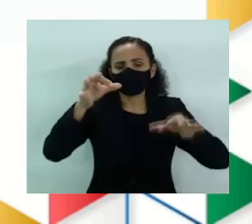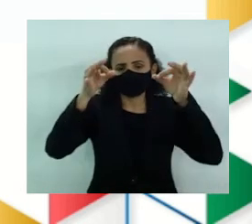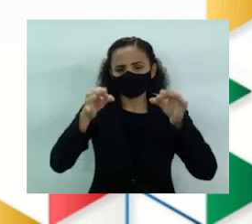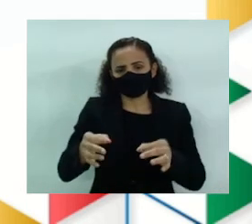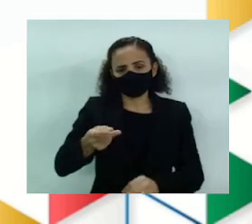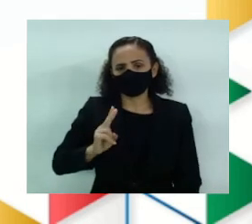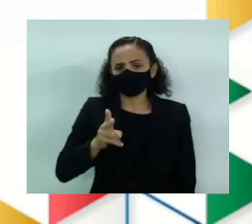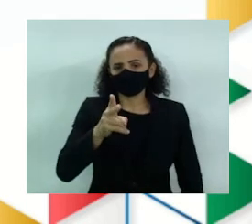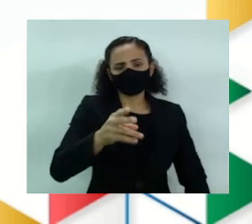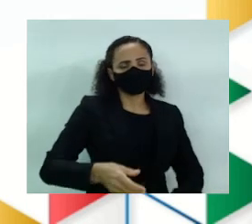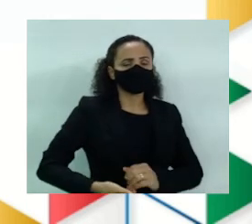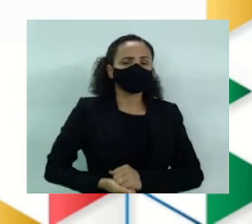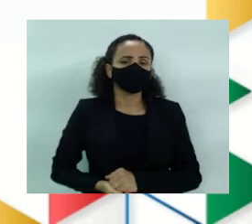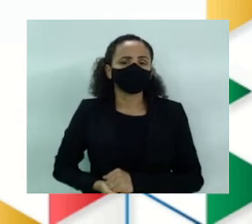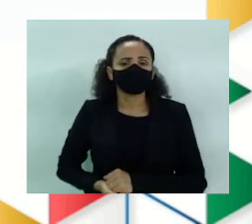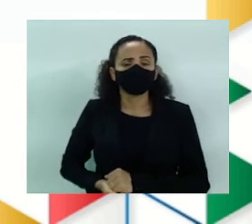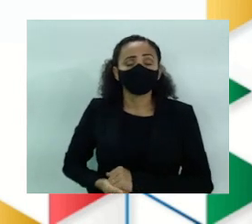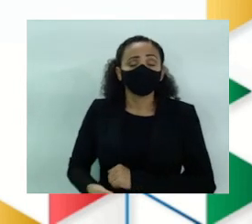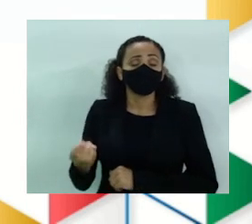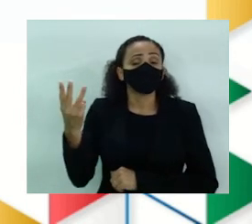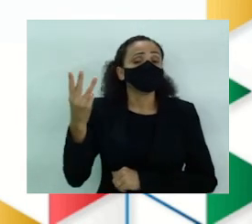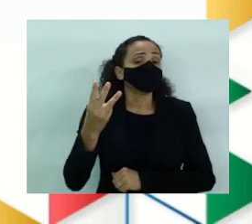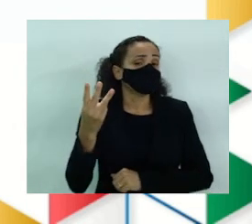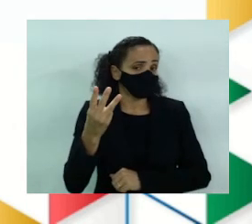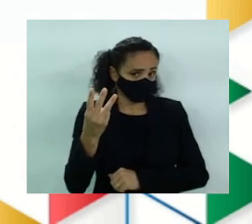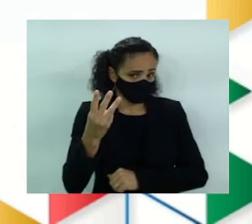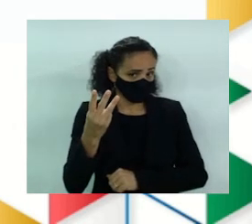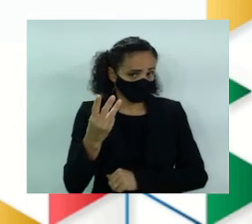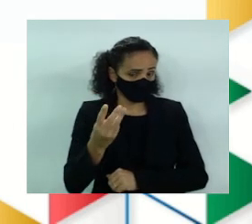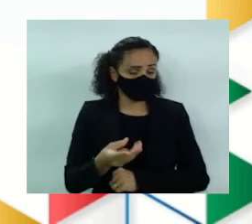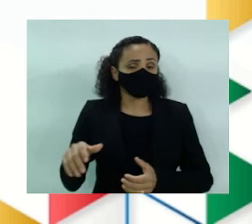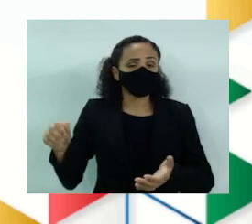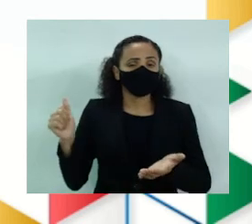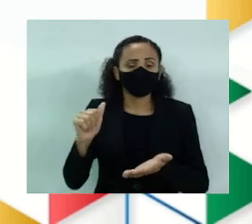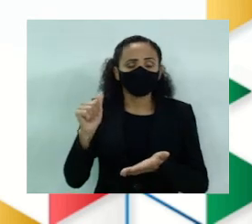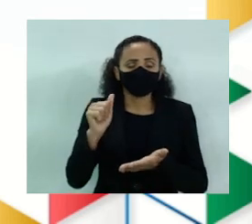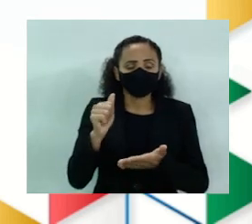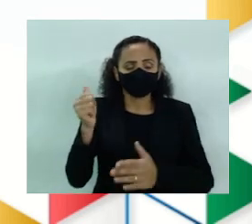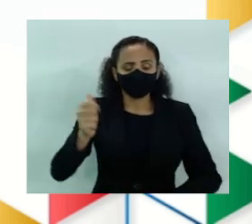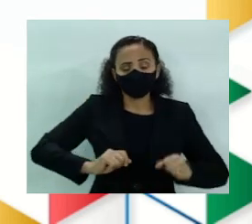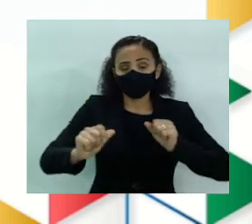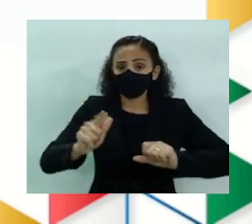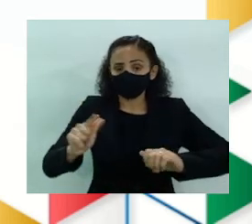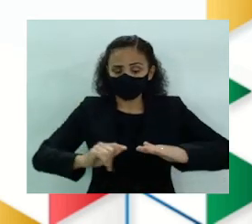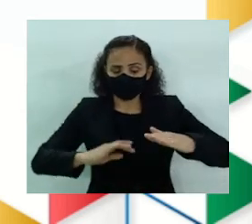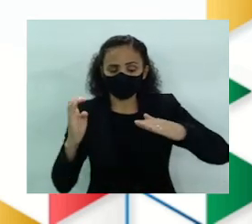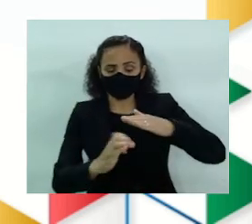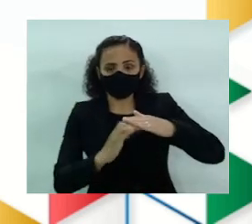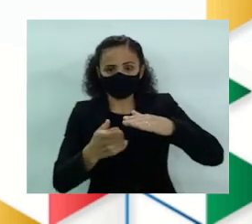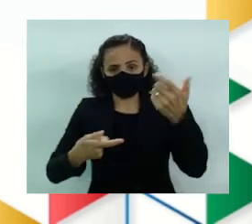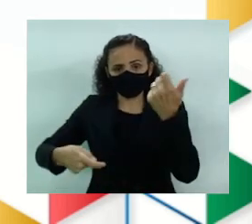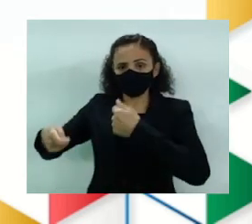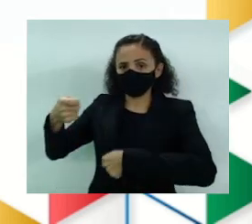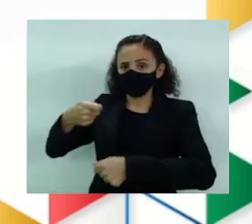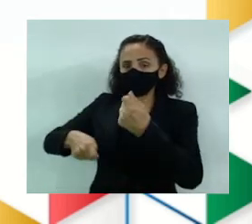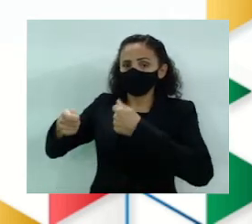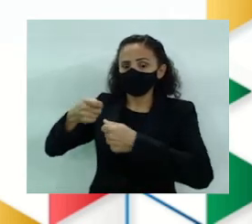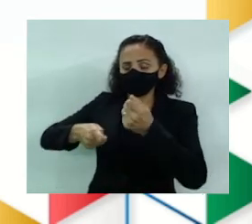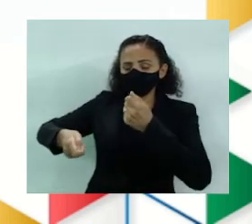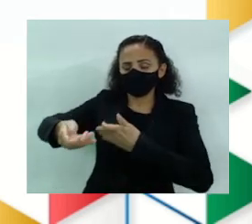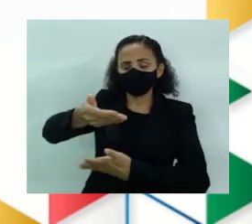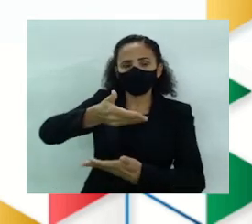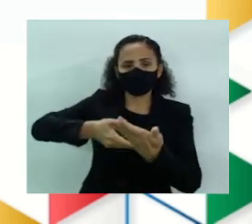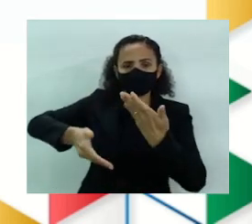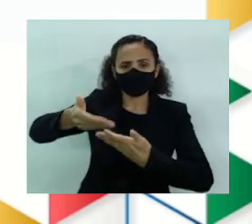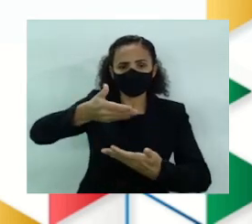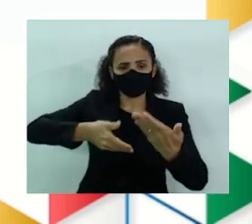lá. Questão 3. A atividade industrial é um ramo da economia que envolve a produção